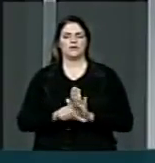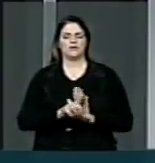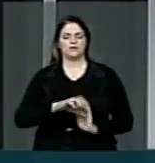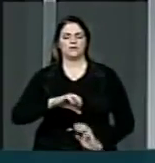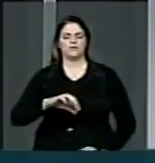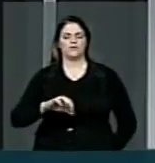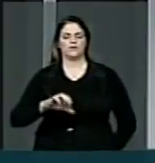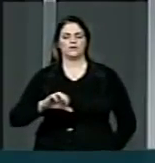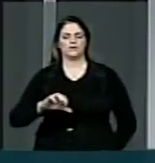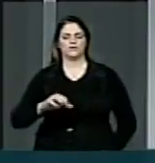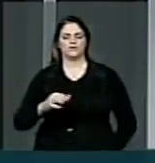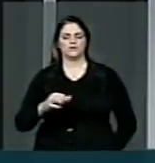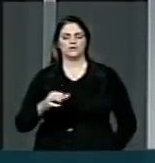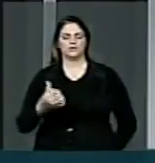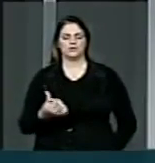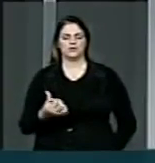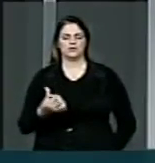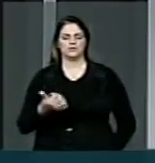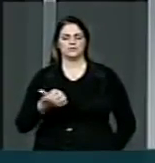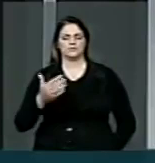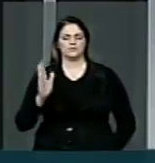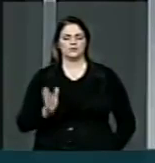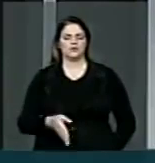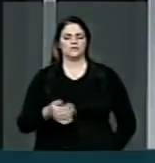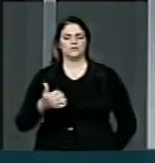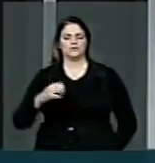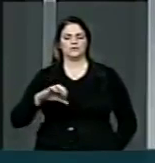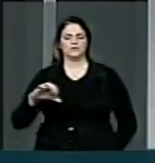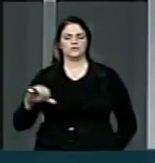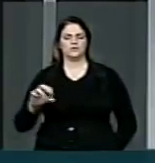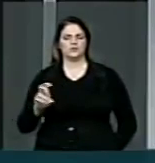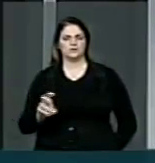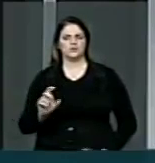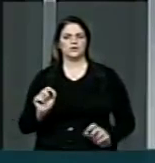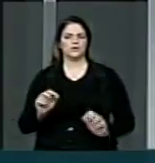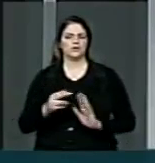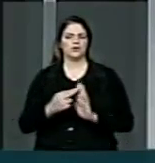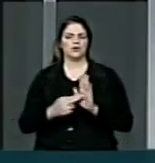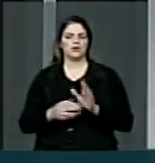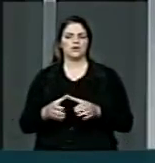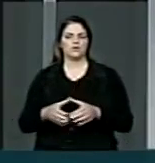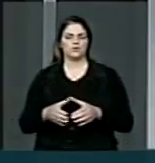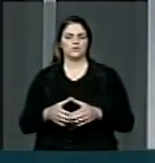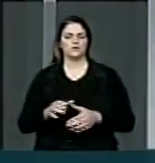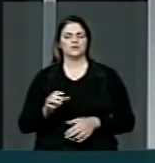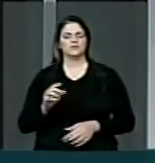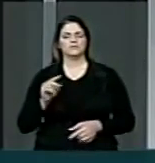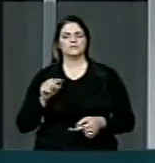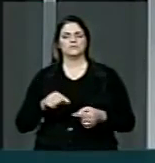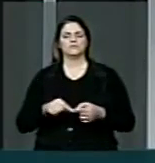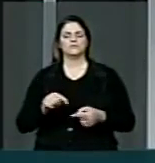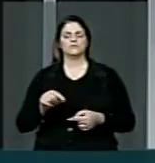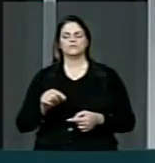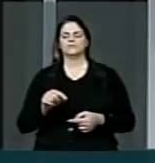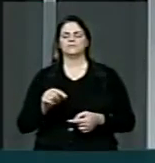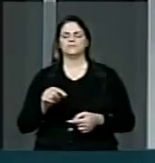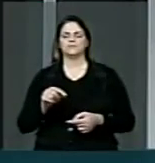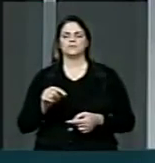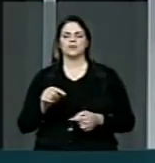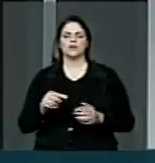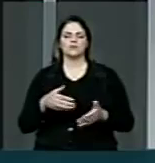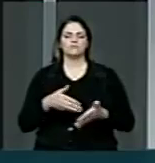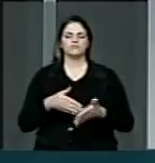de 95. Essa lei de 1995 estabelece que o partido só pode ser processado